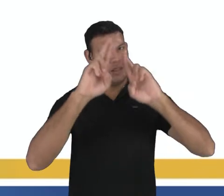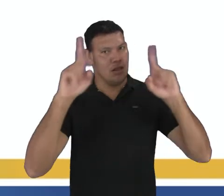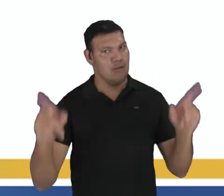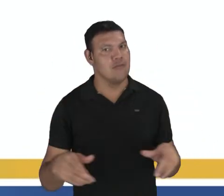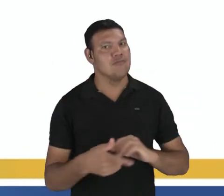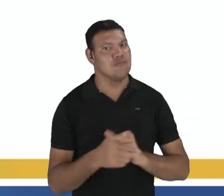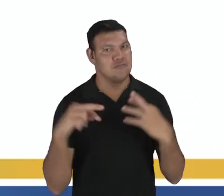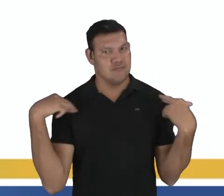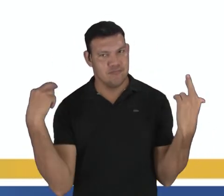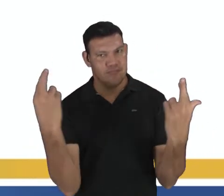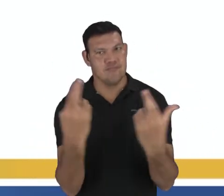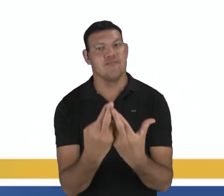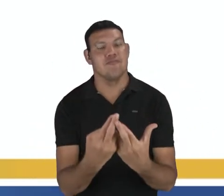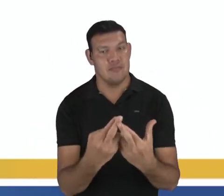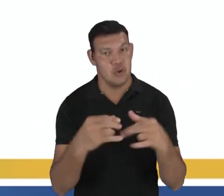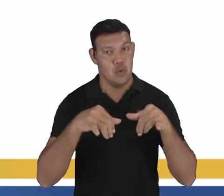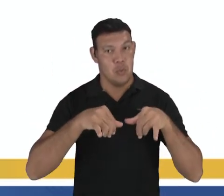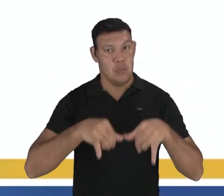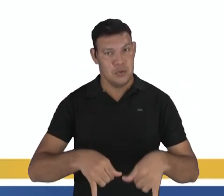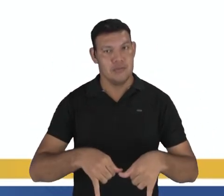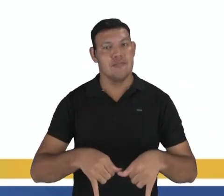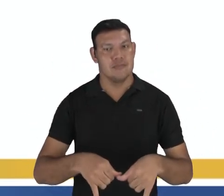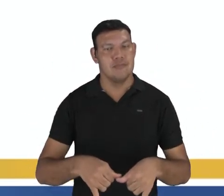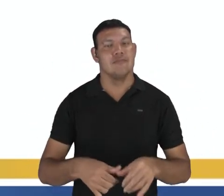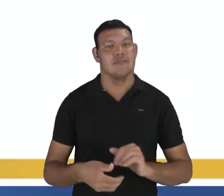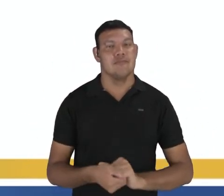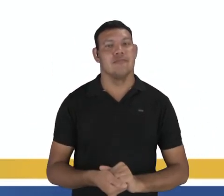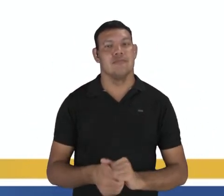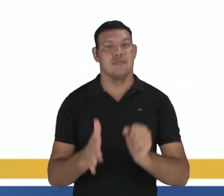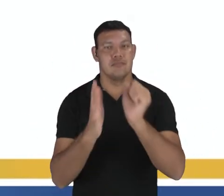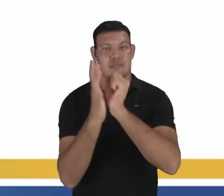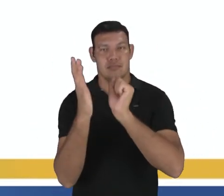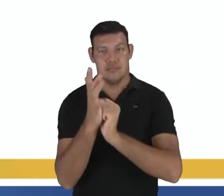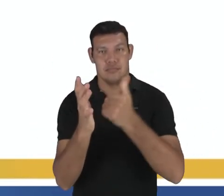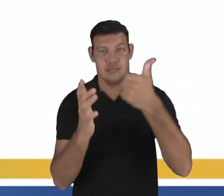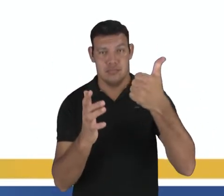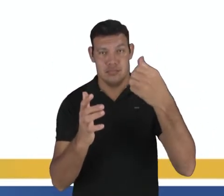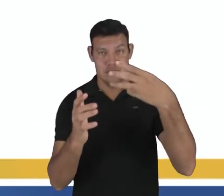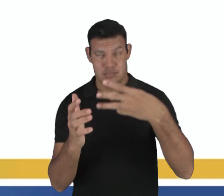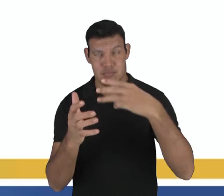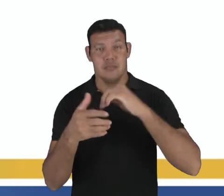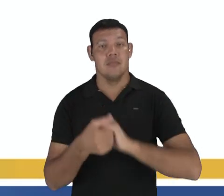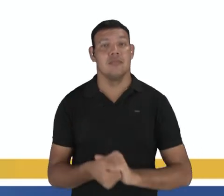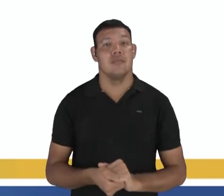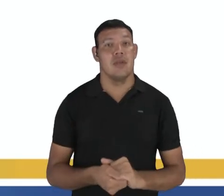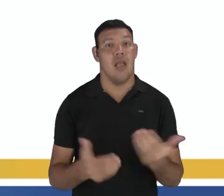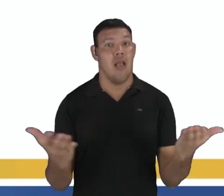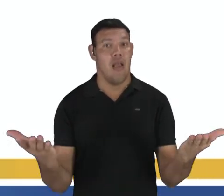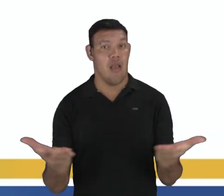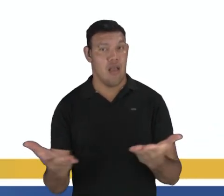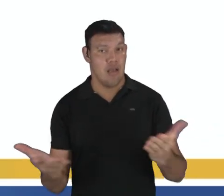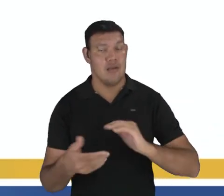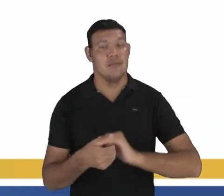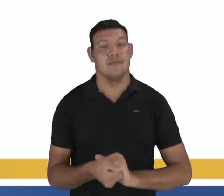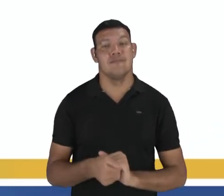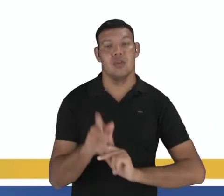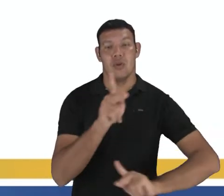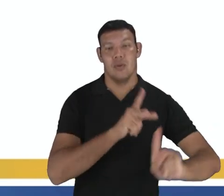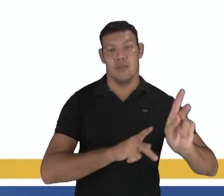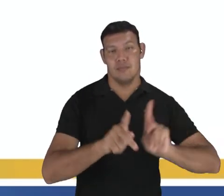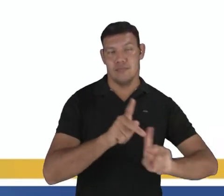Então, esse reino ele vai se estabelecer, né, na segunda metade do século XIII, e aí a gente vai ter os